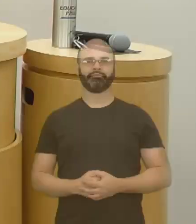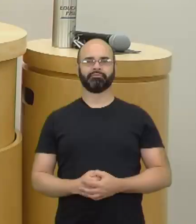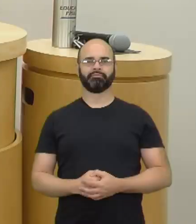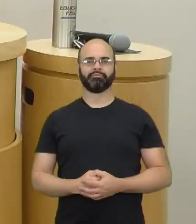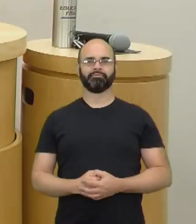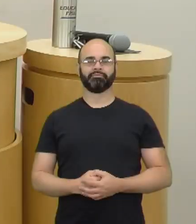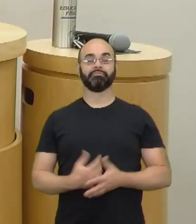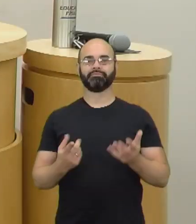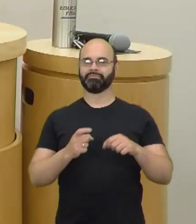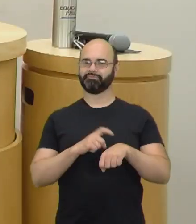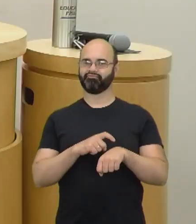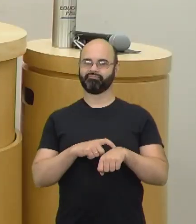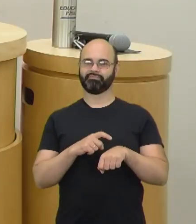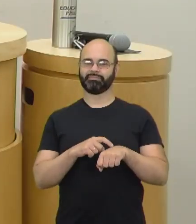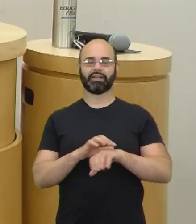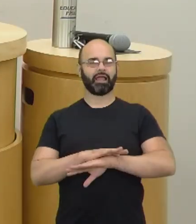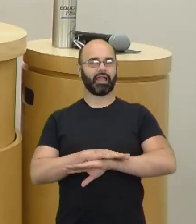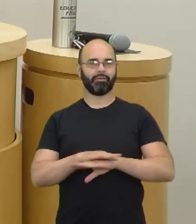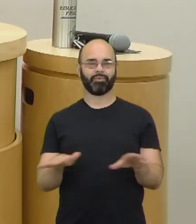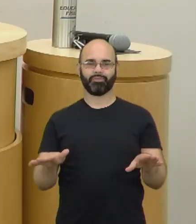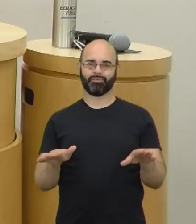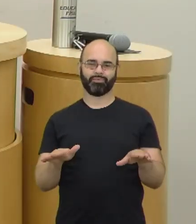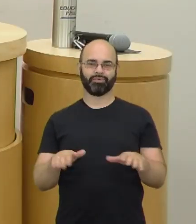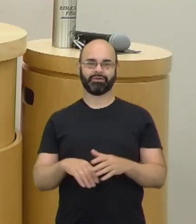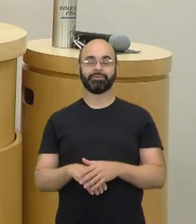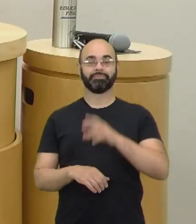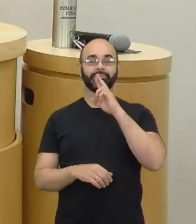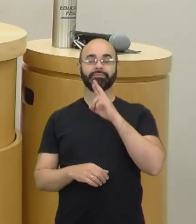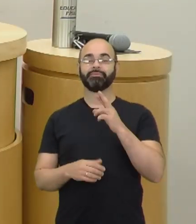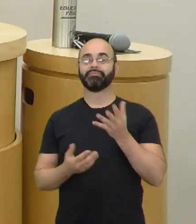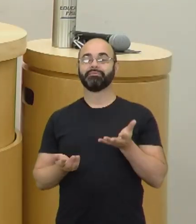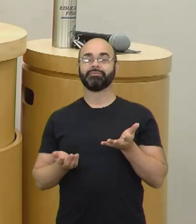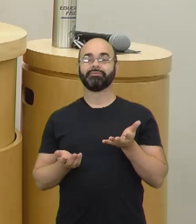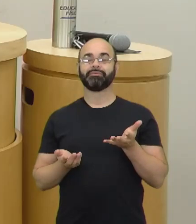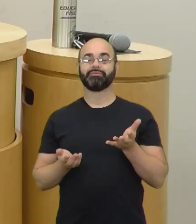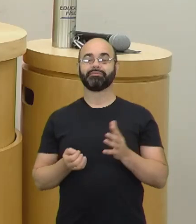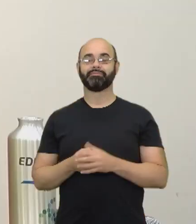Aí, ó, acabou o tempo, já temos a resposta. Então, fale-me.